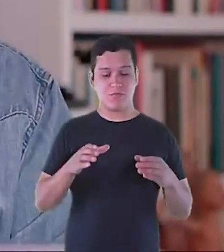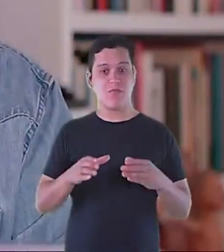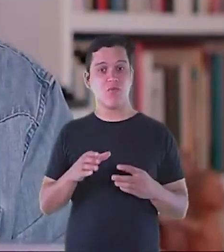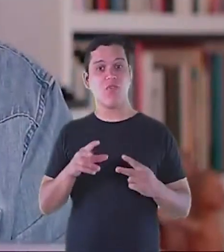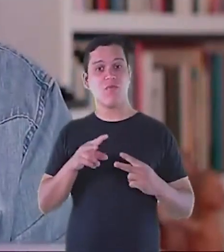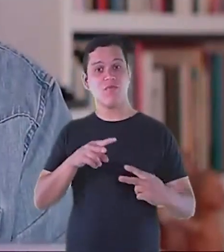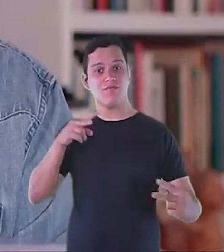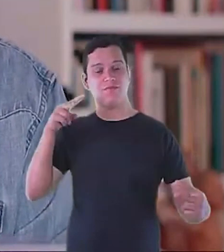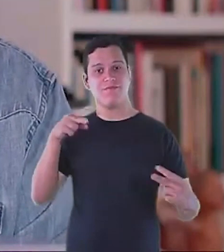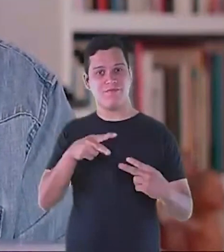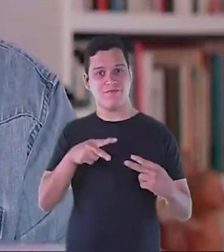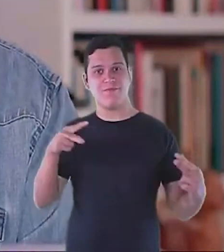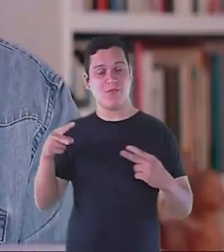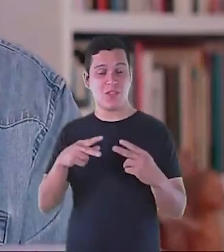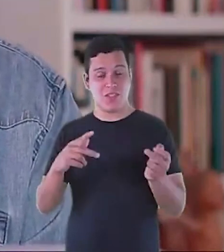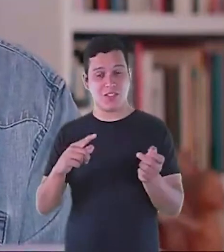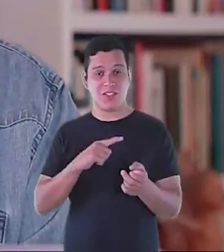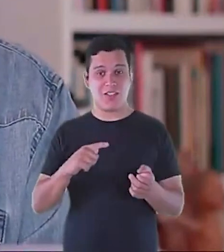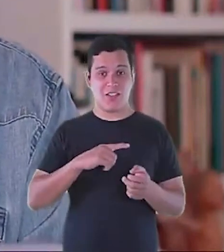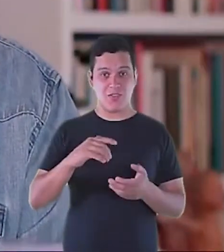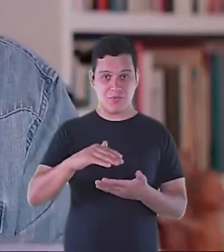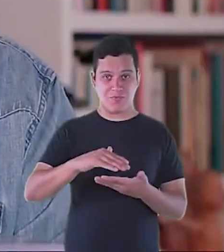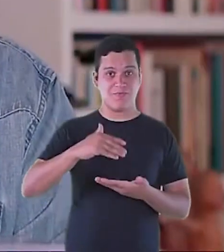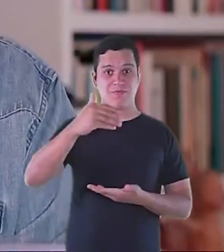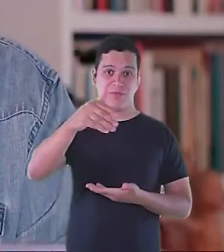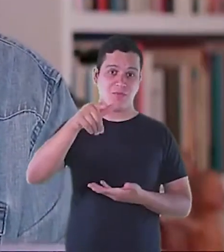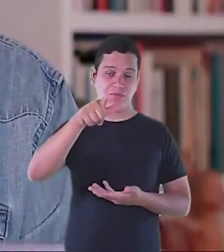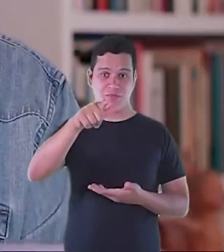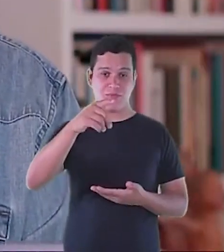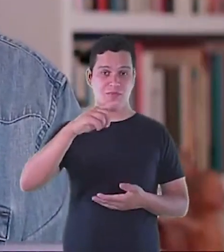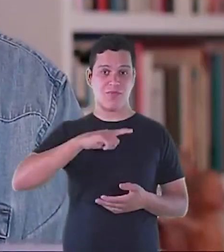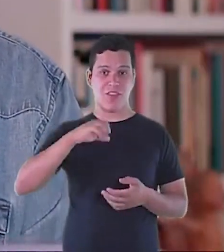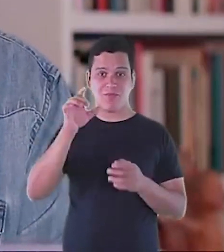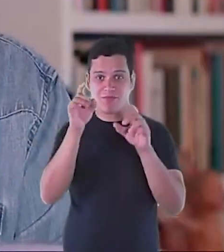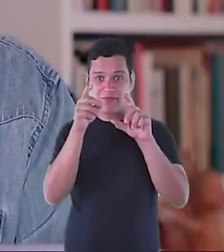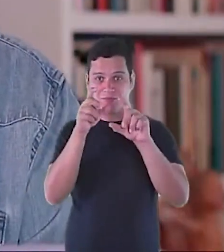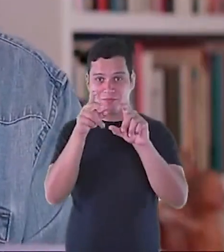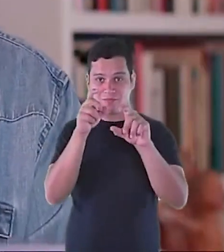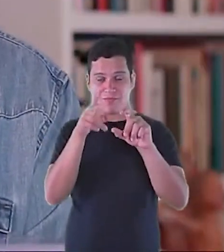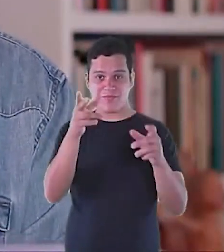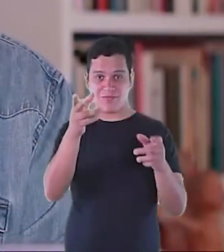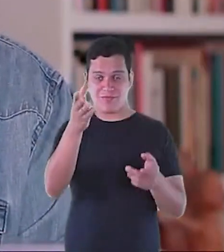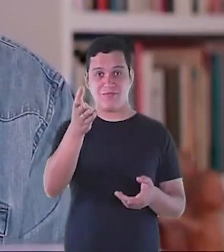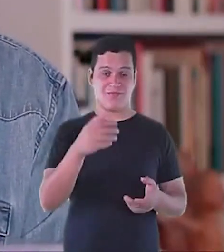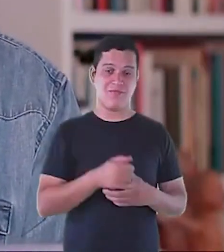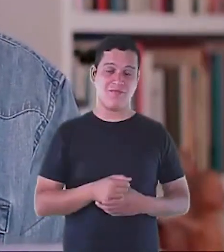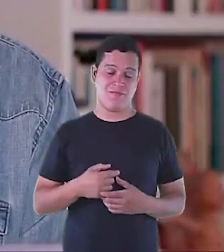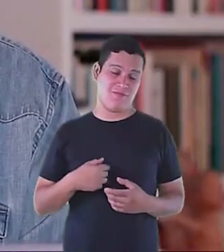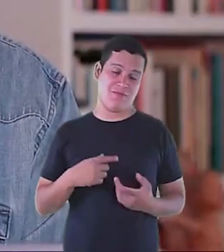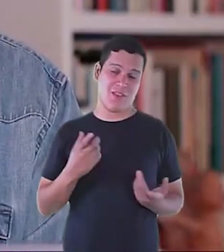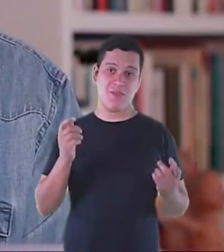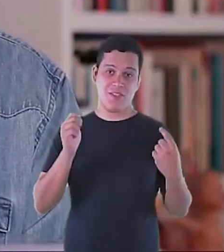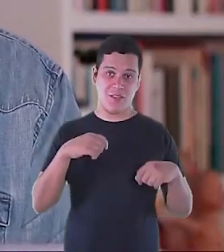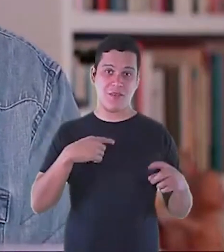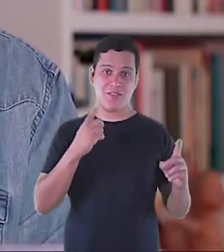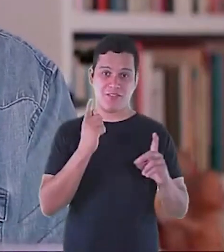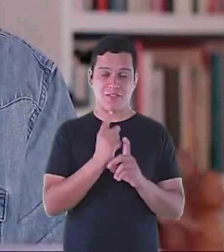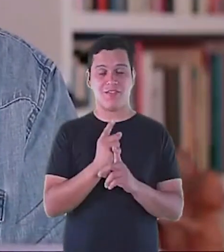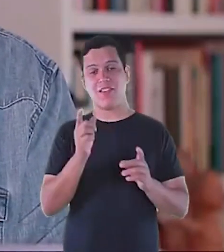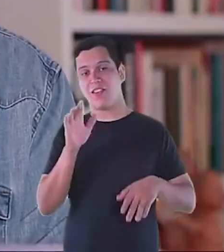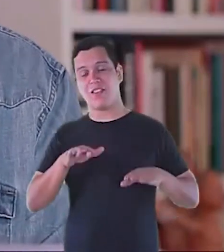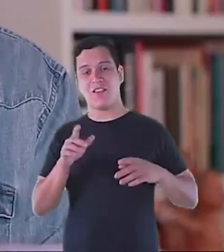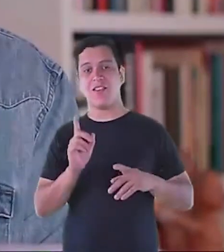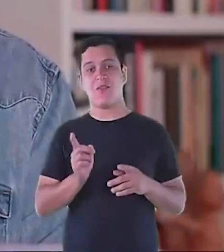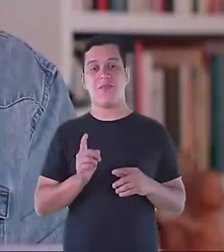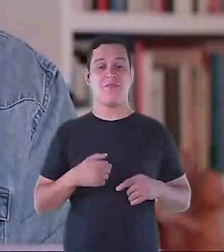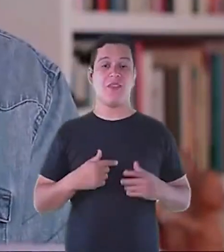vidros, telas e encontros e desencontros, que por aqui também se pode fazer isso. Para o Sempre um